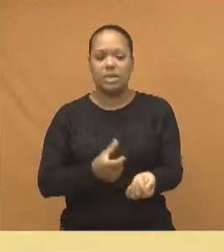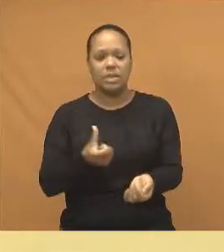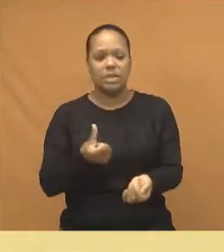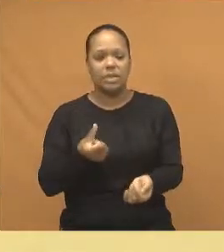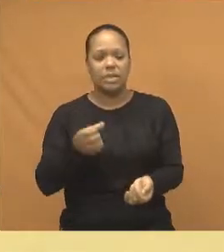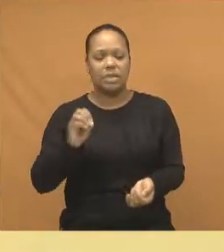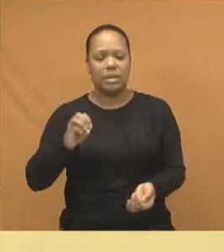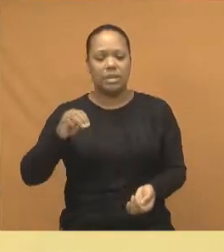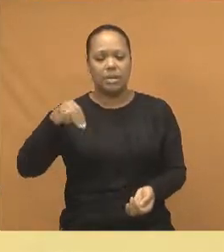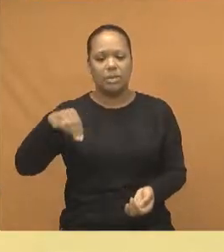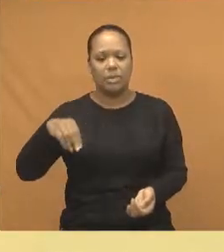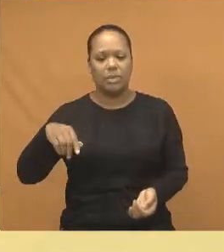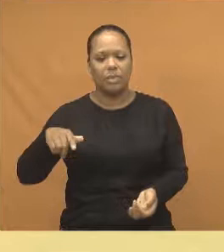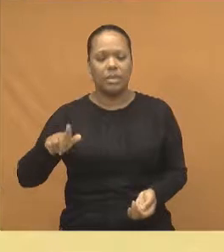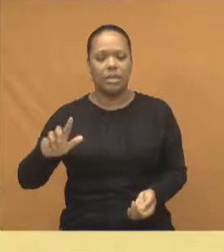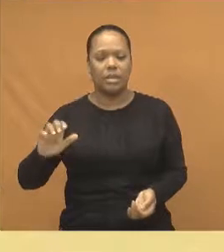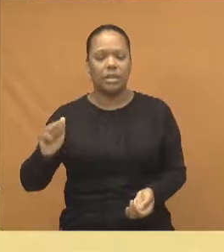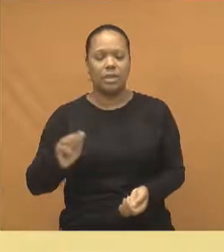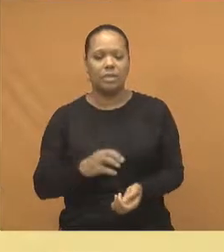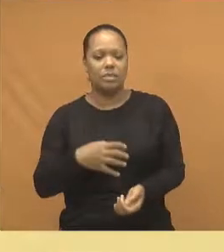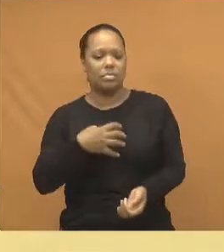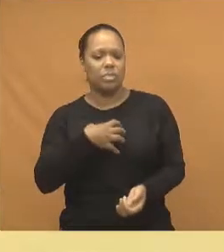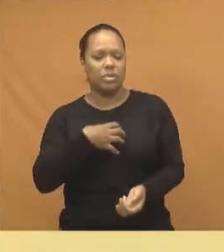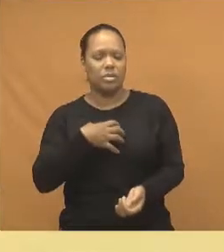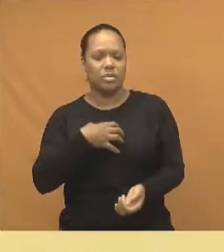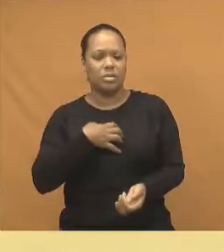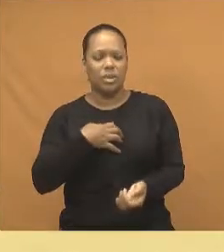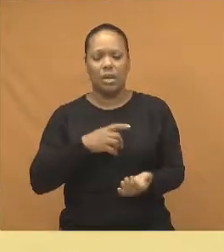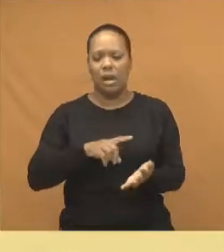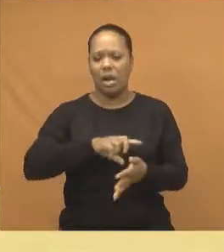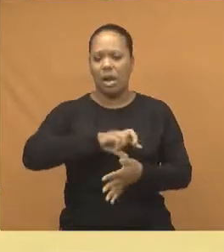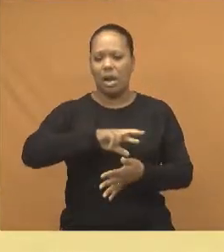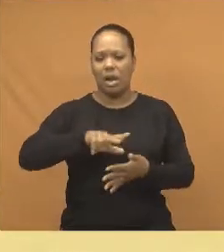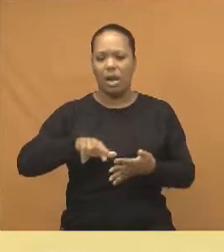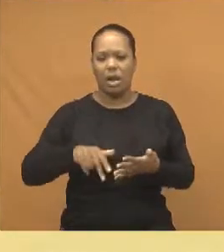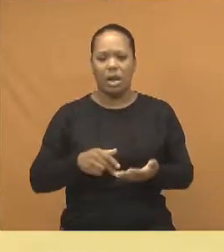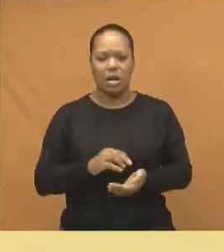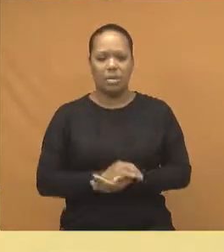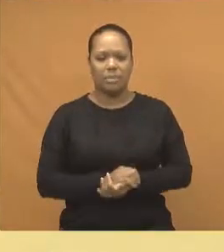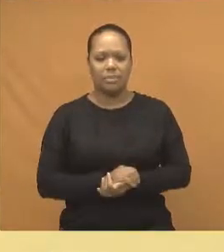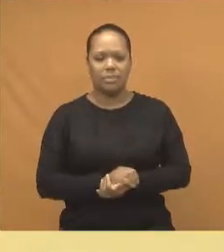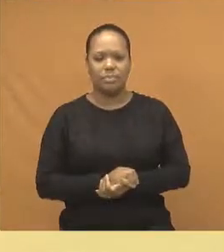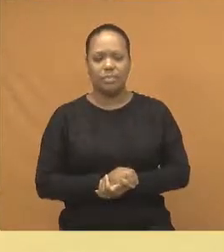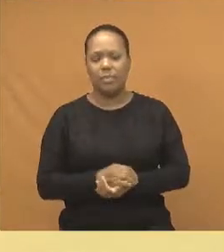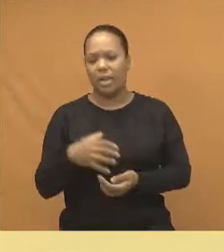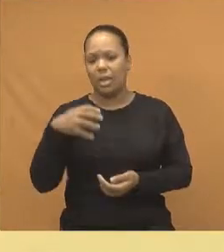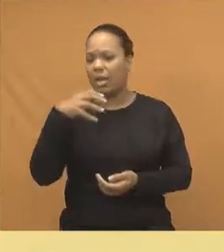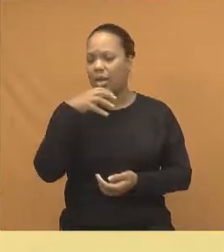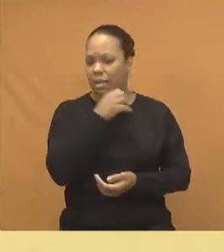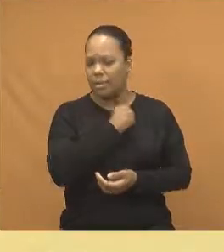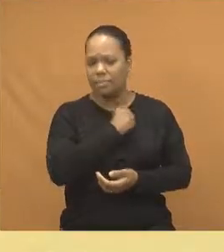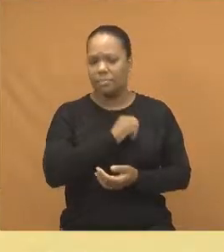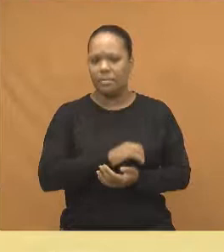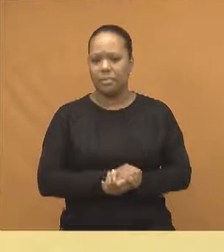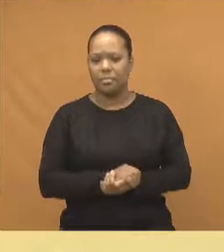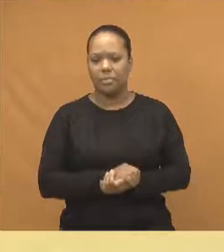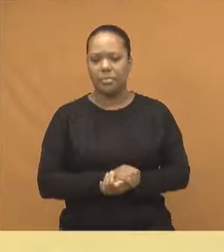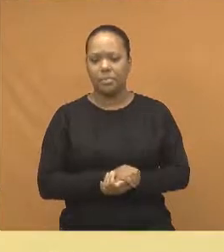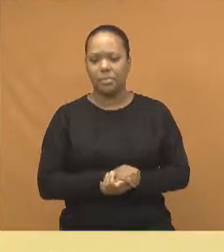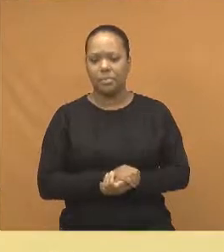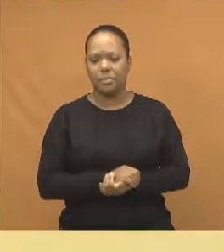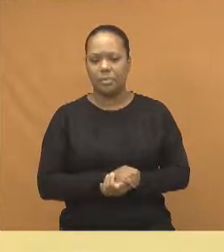miligramas. A aparição de sintomas em geral é rápida, mas pode